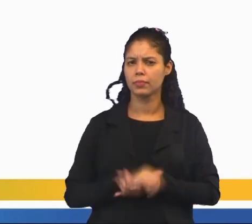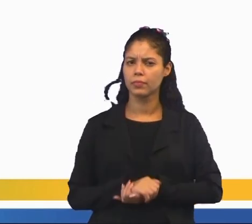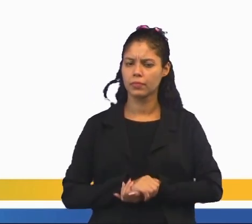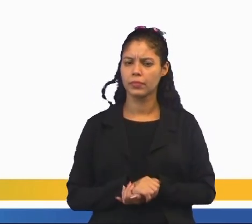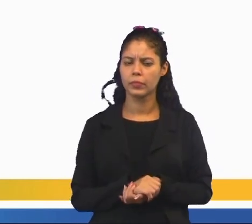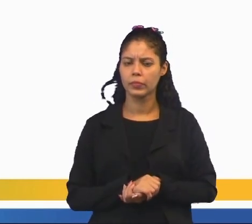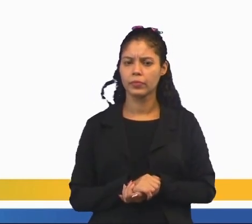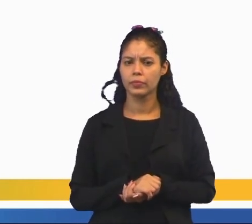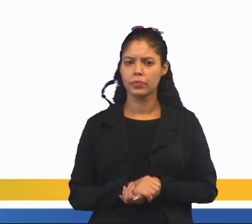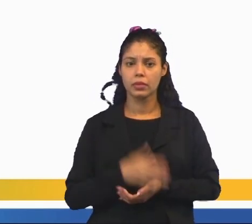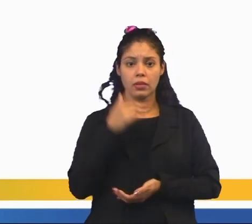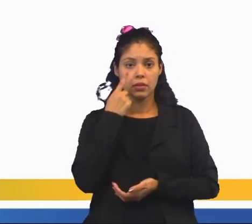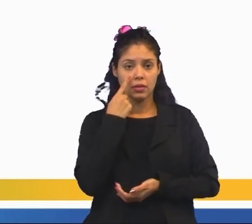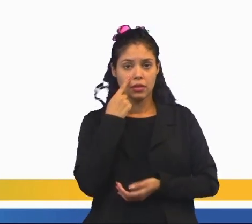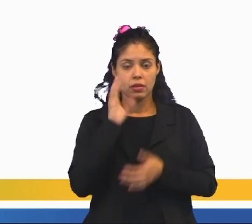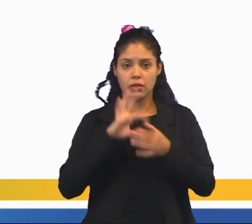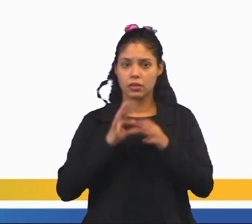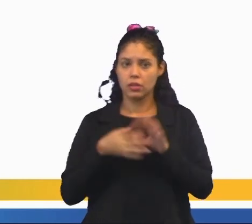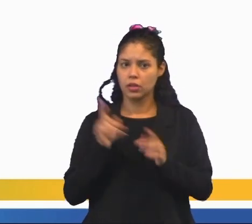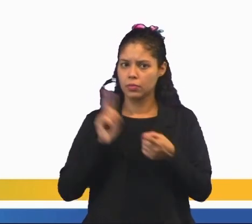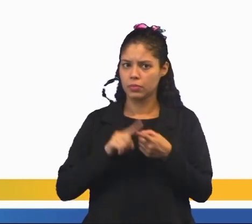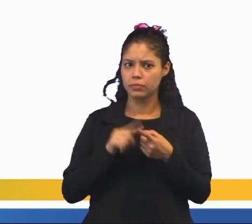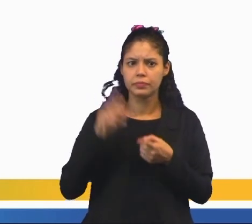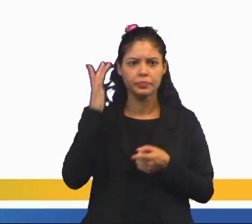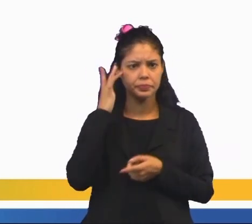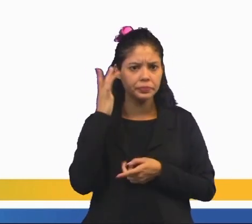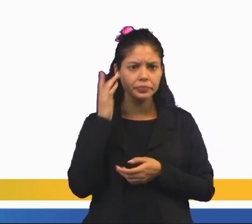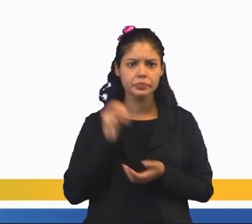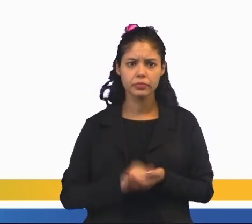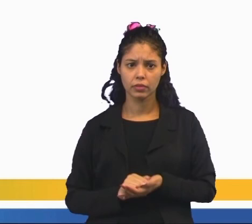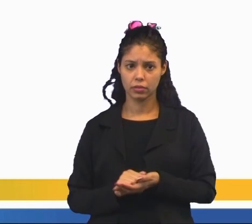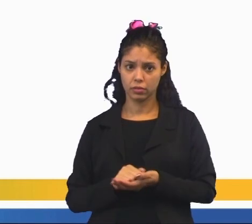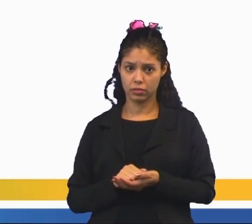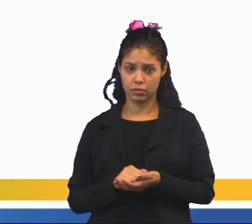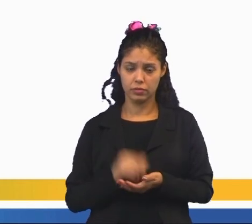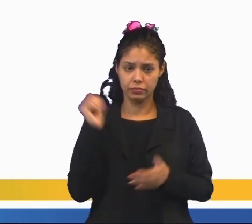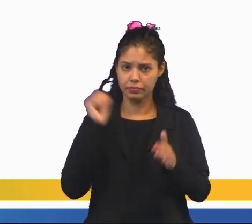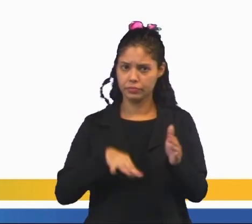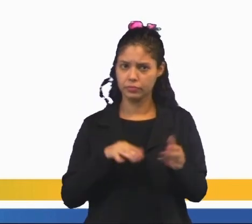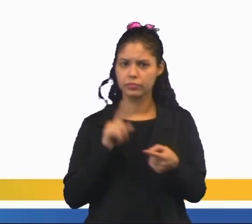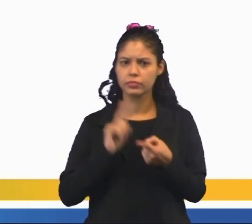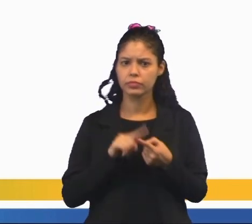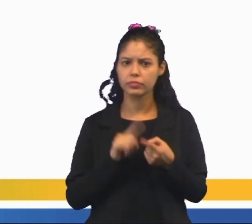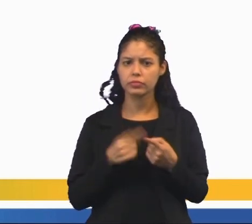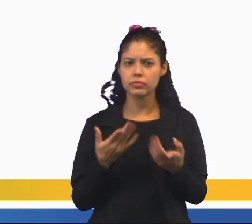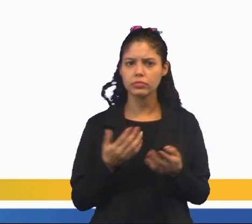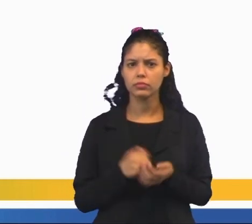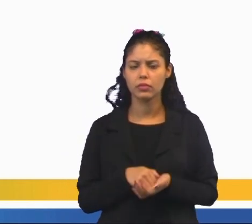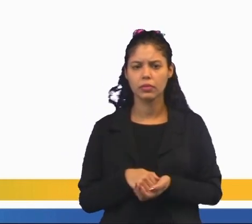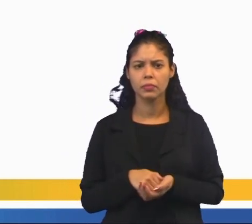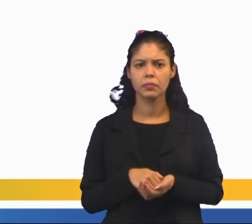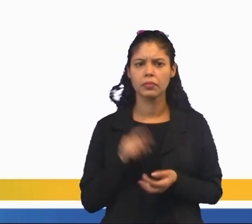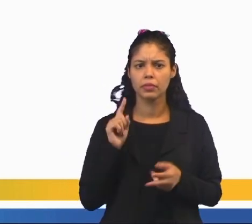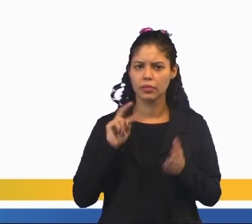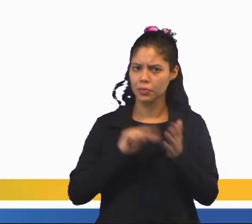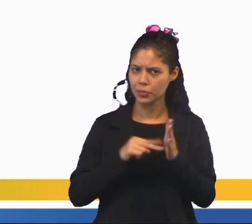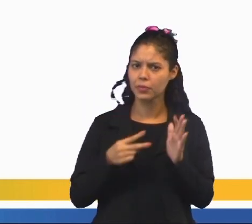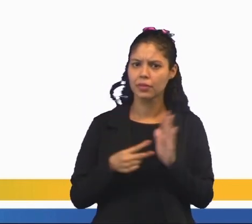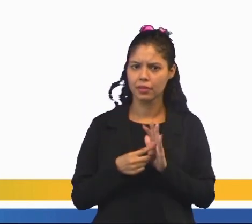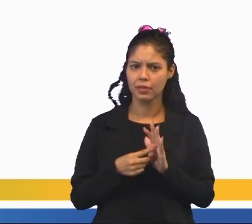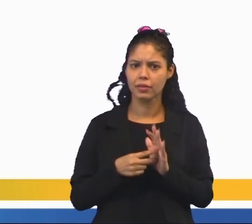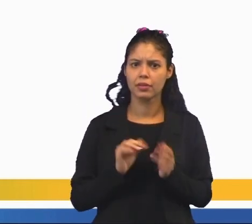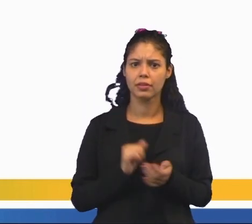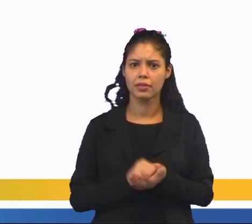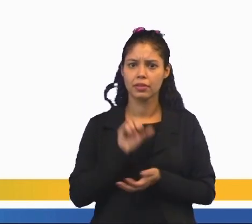dicionário no lixo? Diante desse contexto, por que você acha que ela jogou ali no lixo? Será que é porque o significado